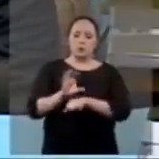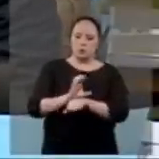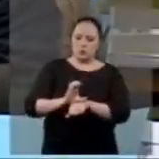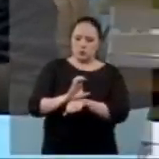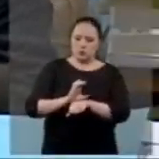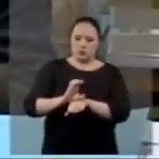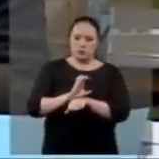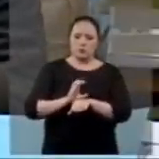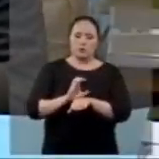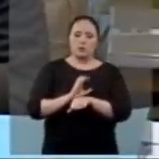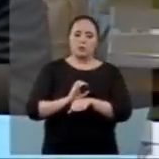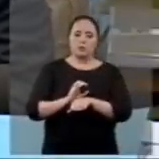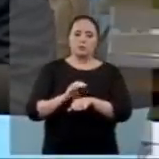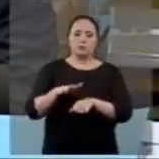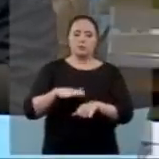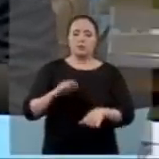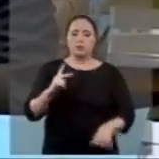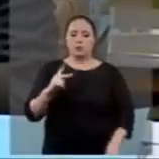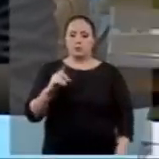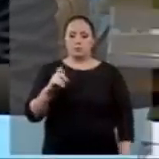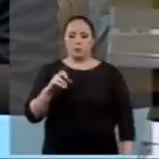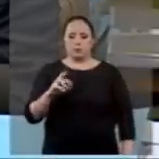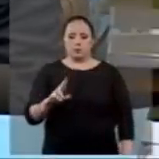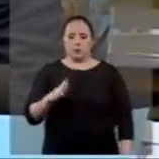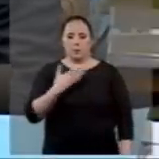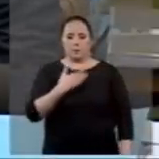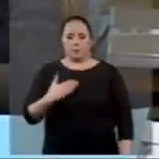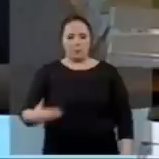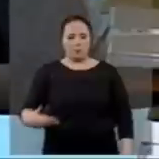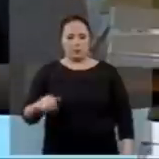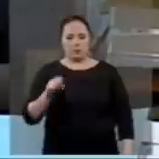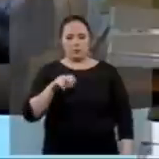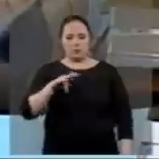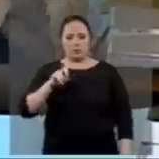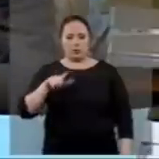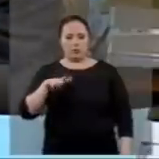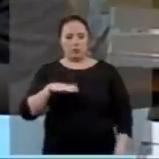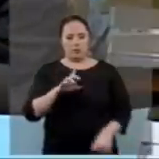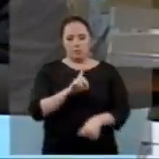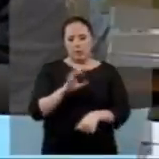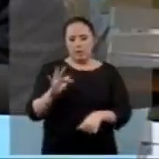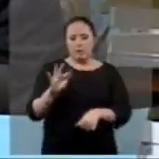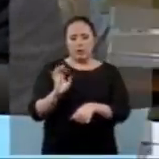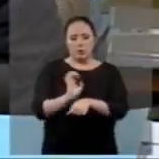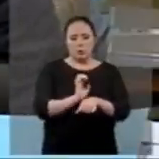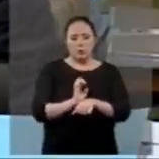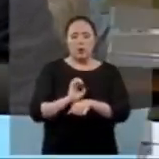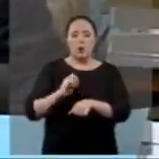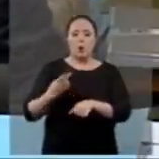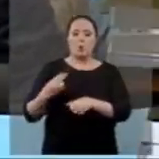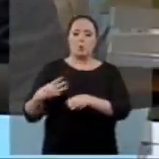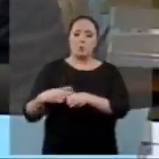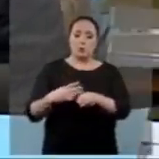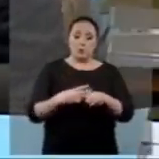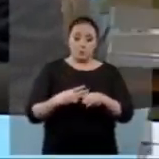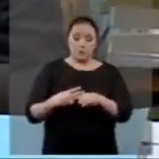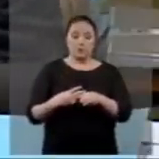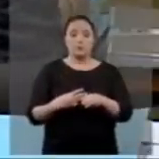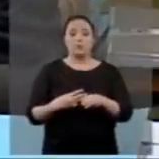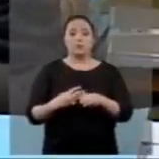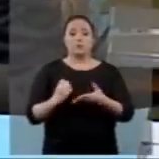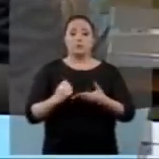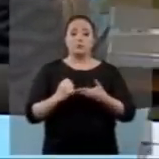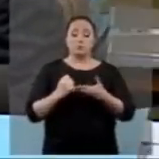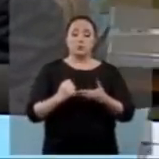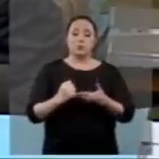constitucional de o poder público, não importa em que nível, se federal, estadual ou municipal, apoiando-se